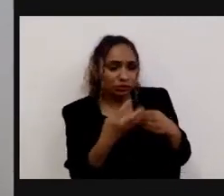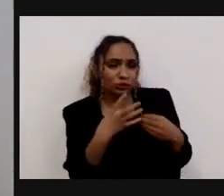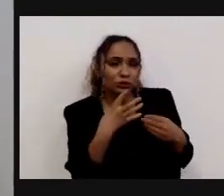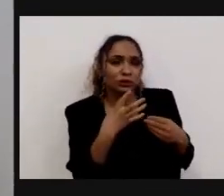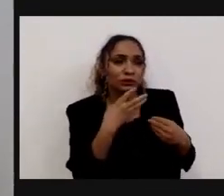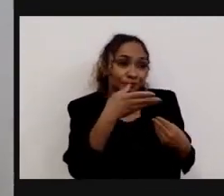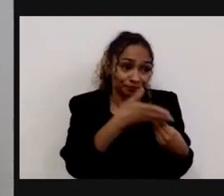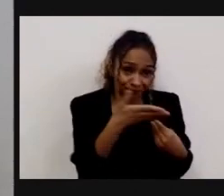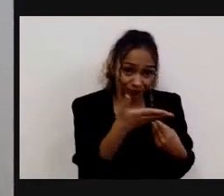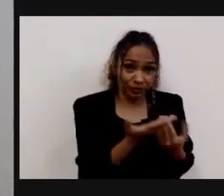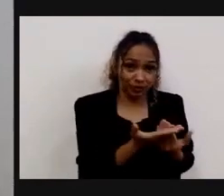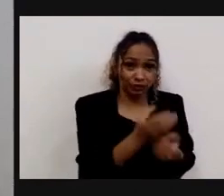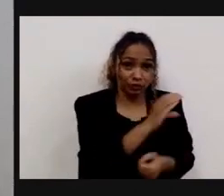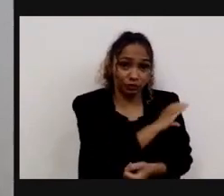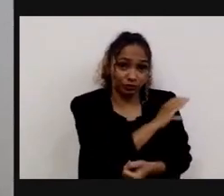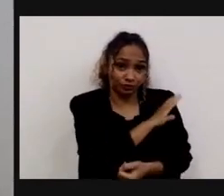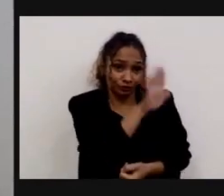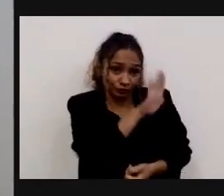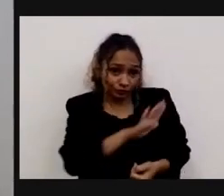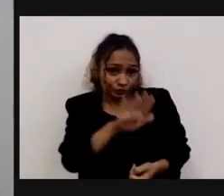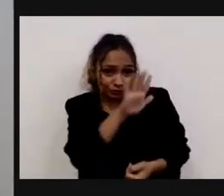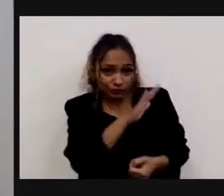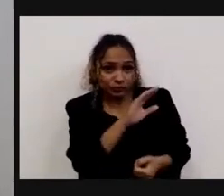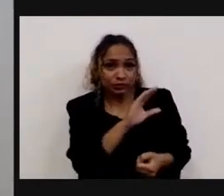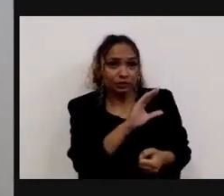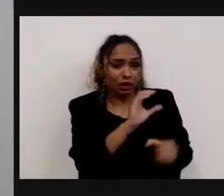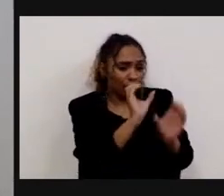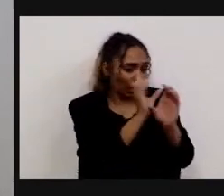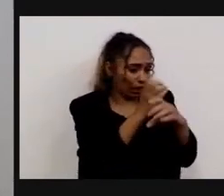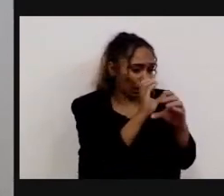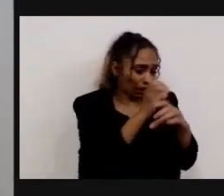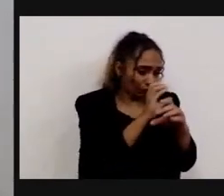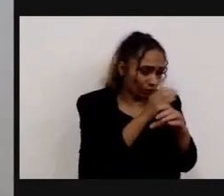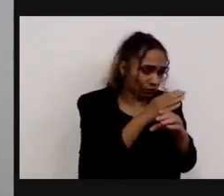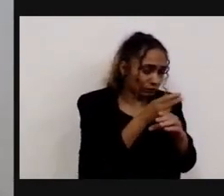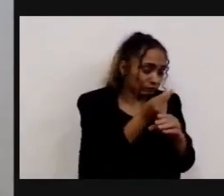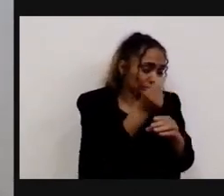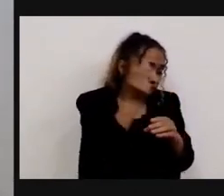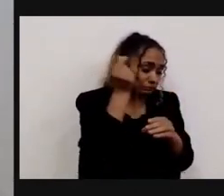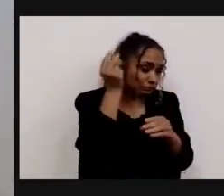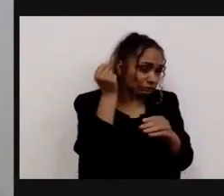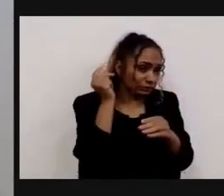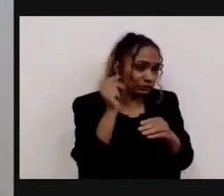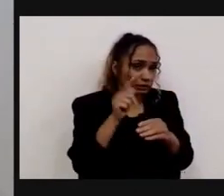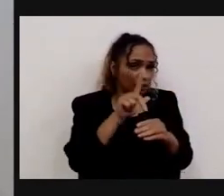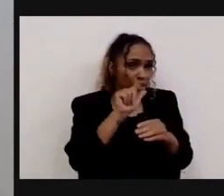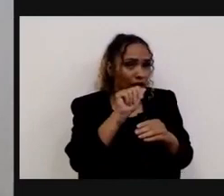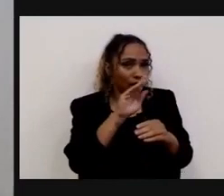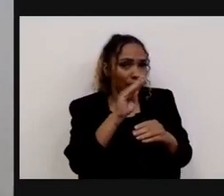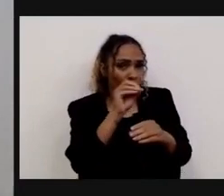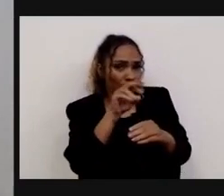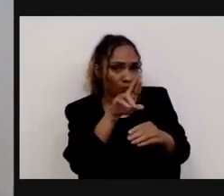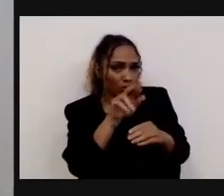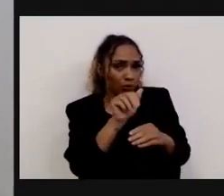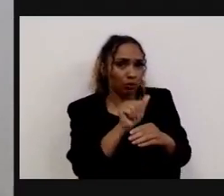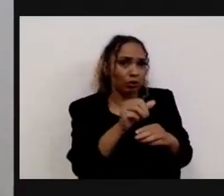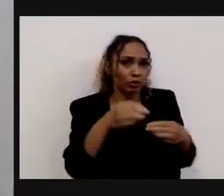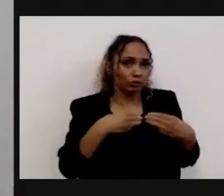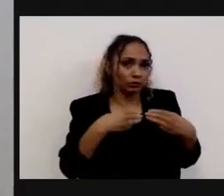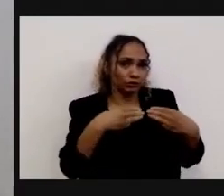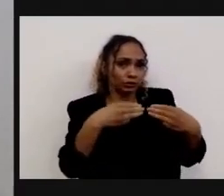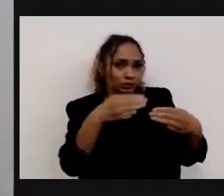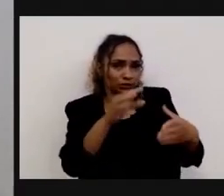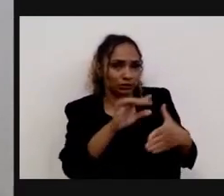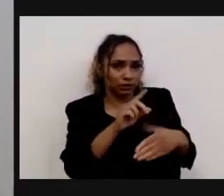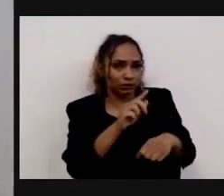atualmente ela é coordenadora geral dos laboratórios mais ativos interessantes que se chama labora do Ministério